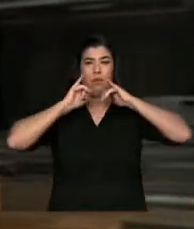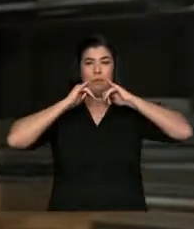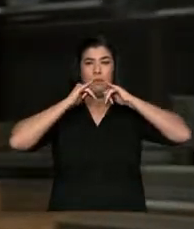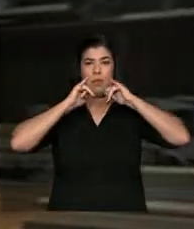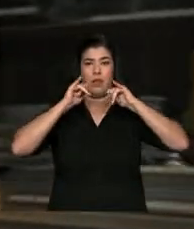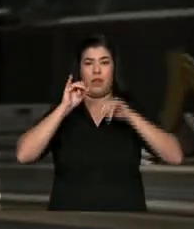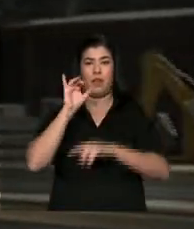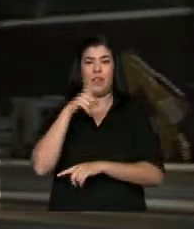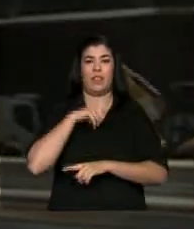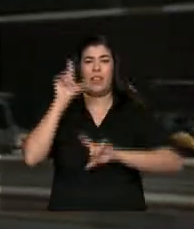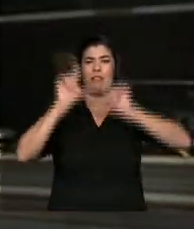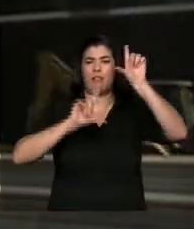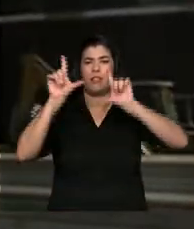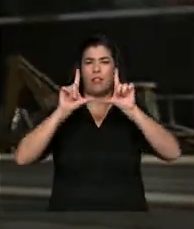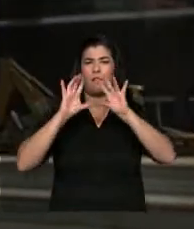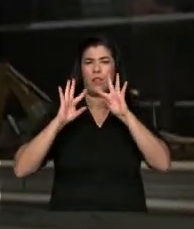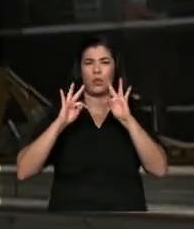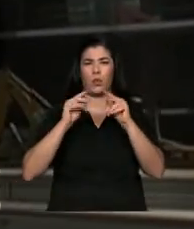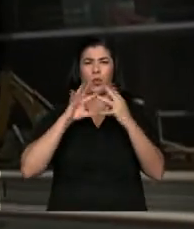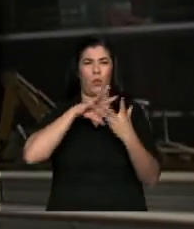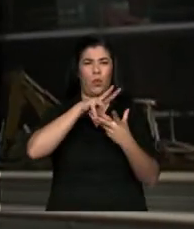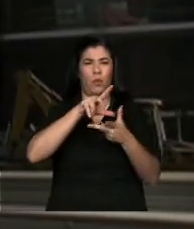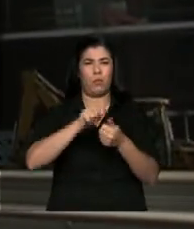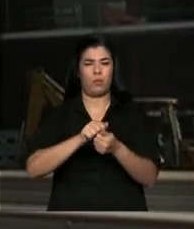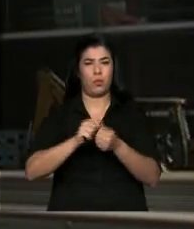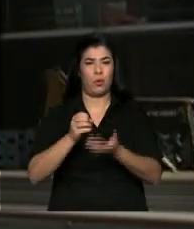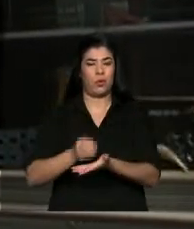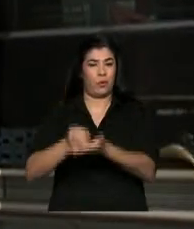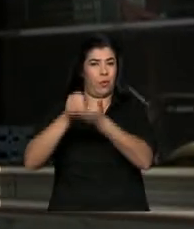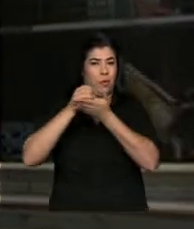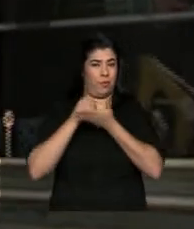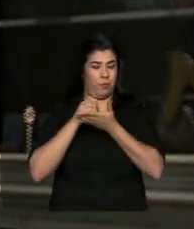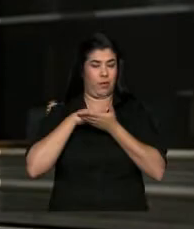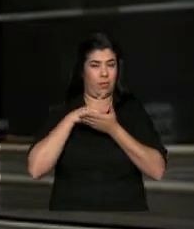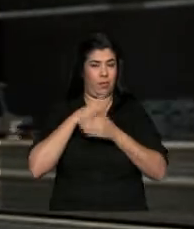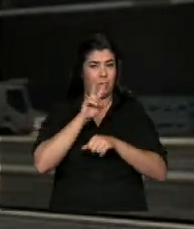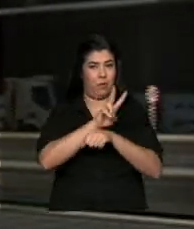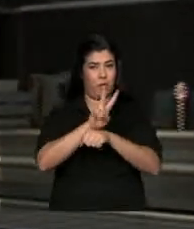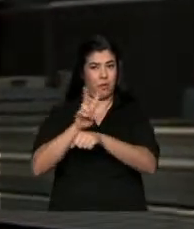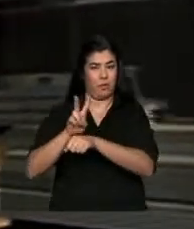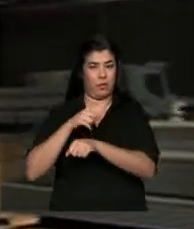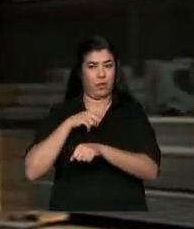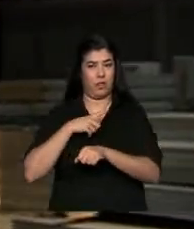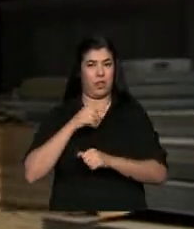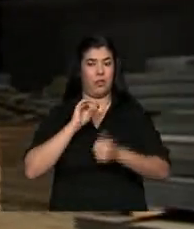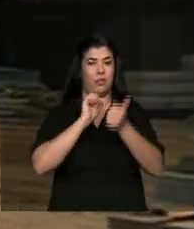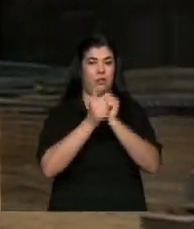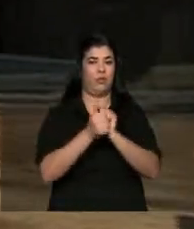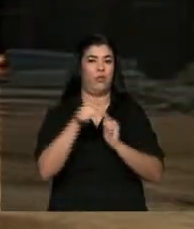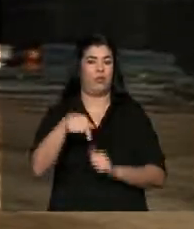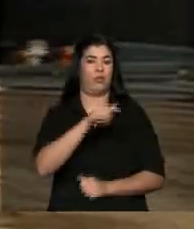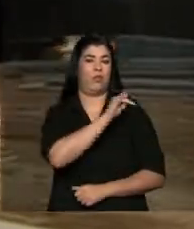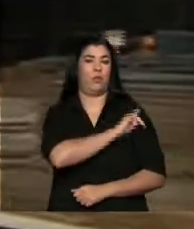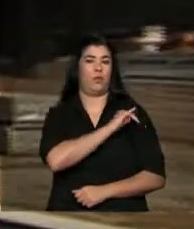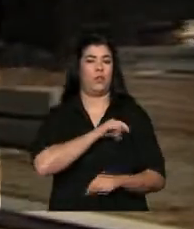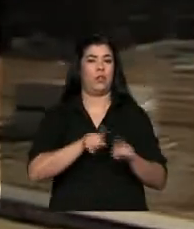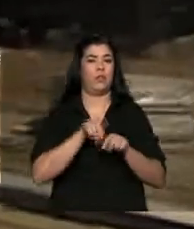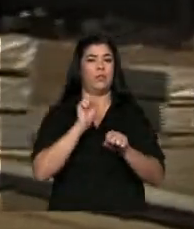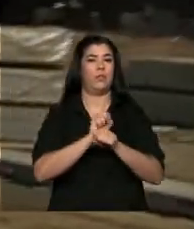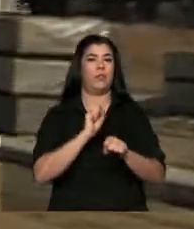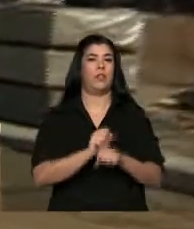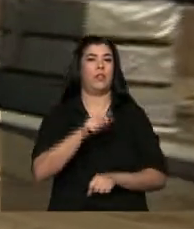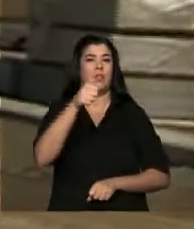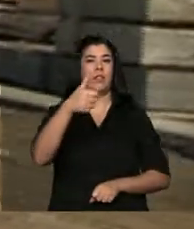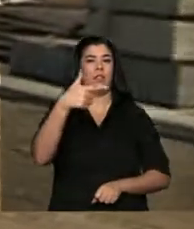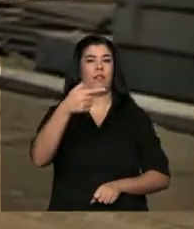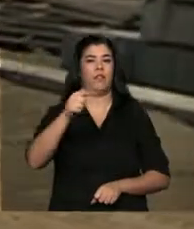vão ficar as TVs do mundo inteiro que virão para cobrir os Jogos Olímpicos e Paralímpicos do Rio de Janeiro. São esperados cerca de 27